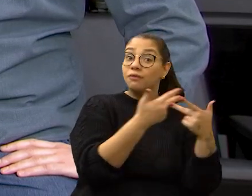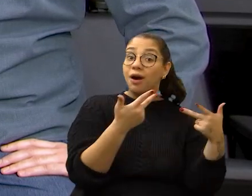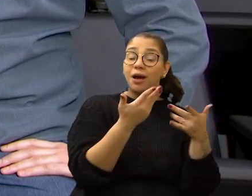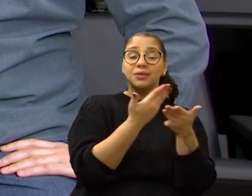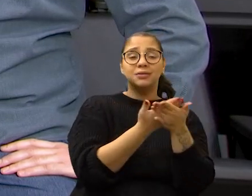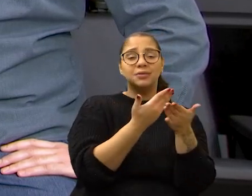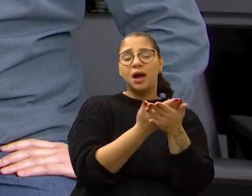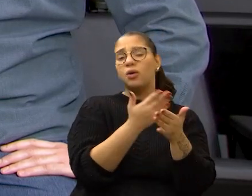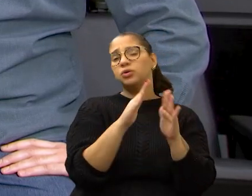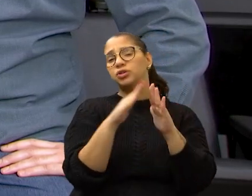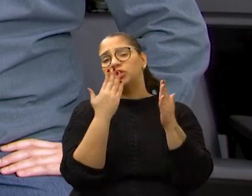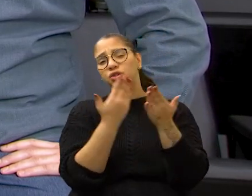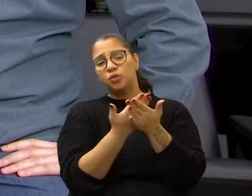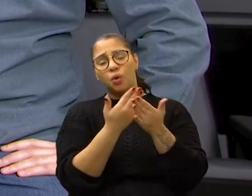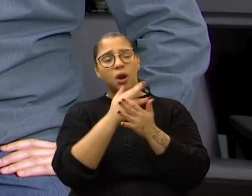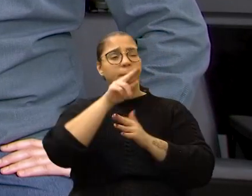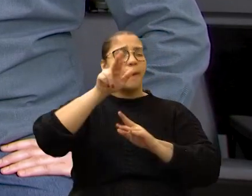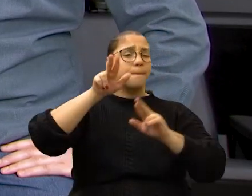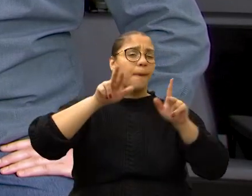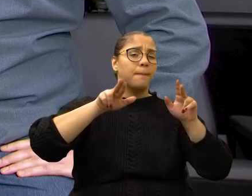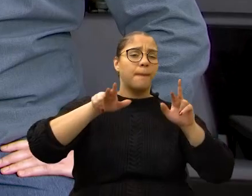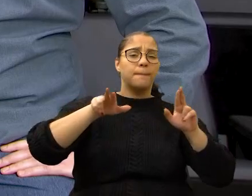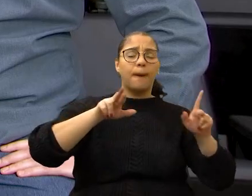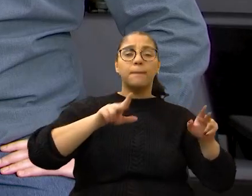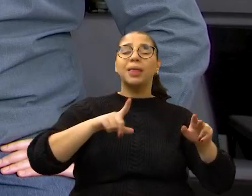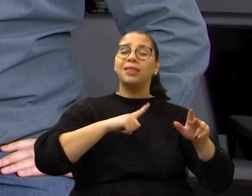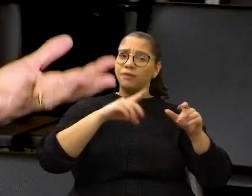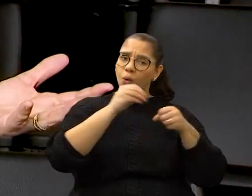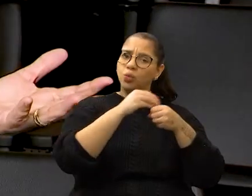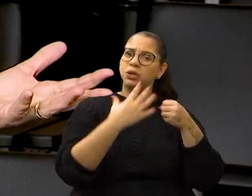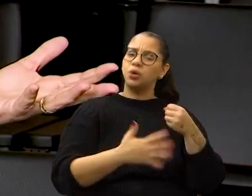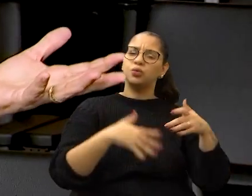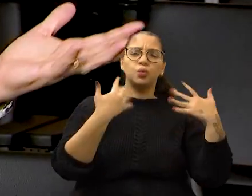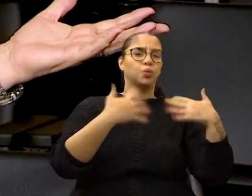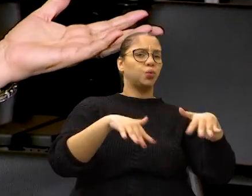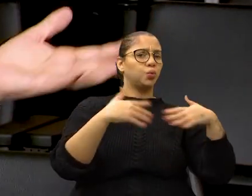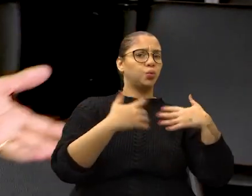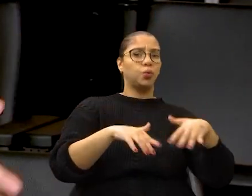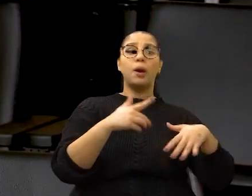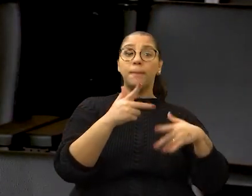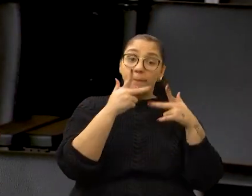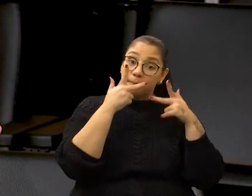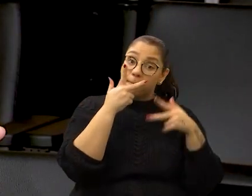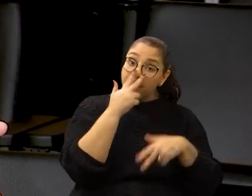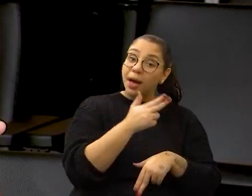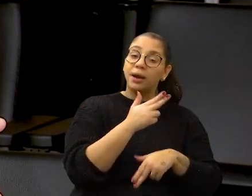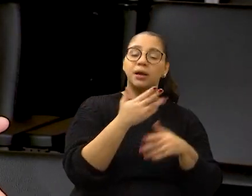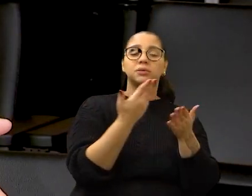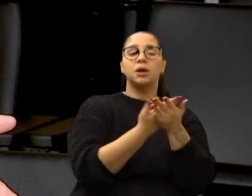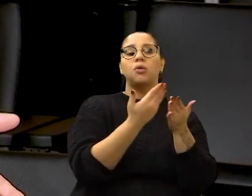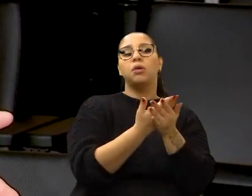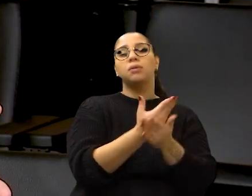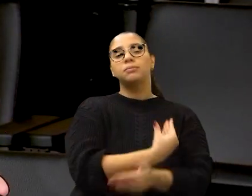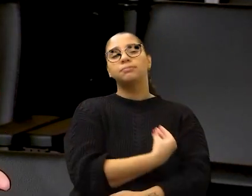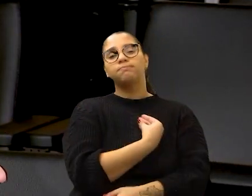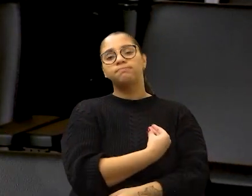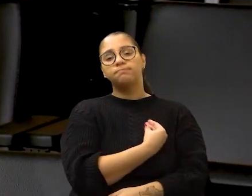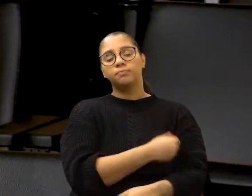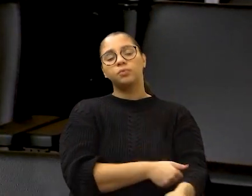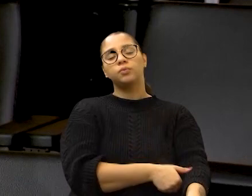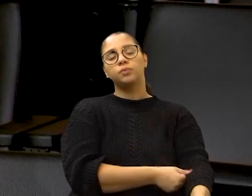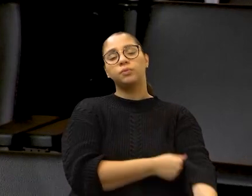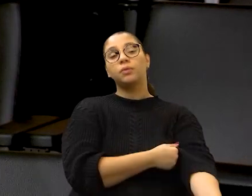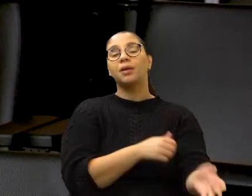várias aulas de várias escolas diferentes, com aulas, com conteúdo, como se fosse uma aula presencial. Agora,